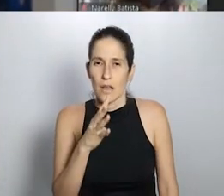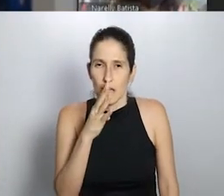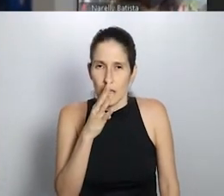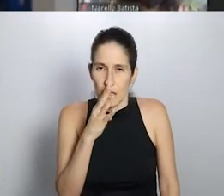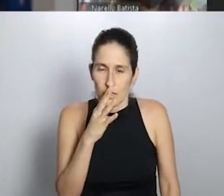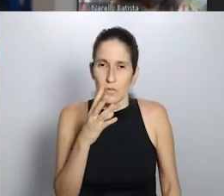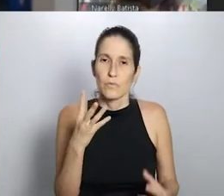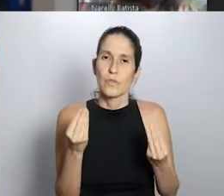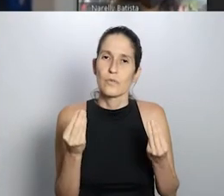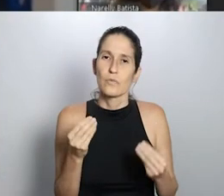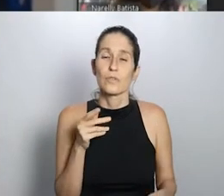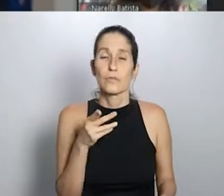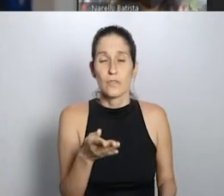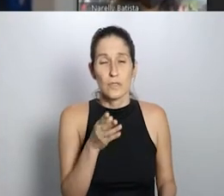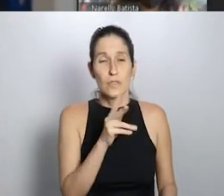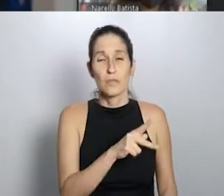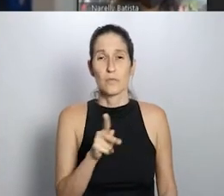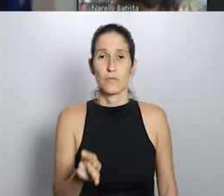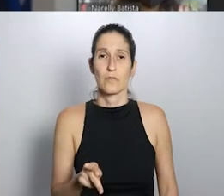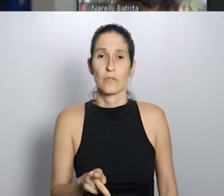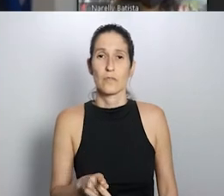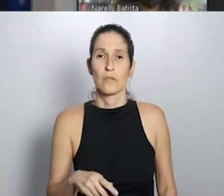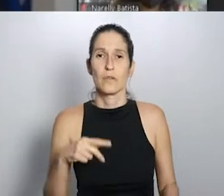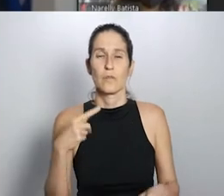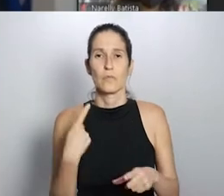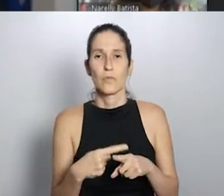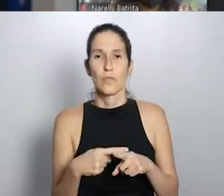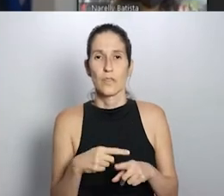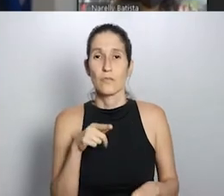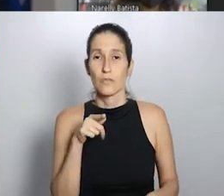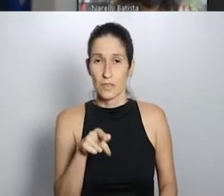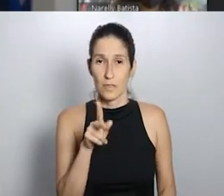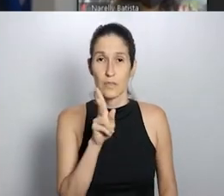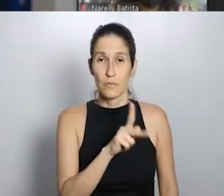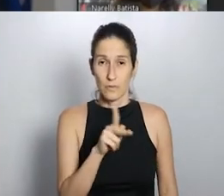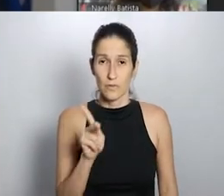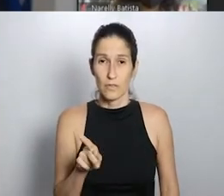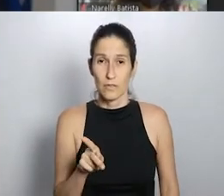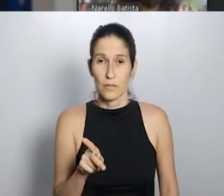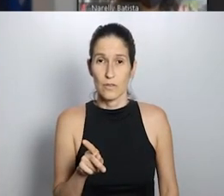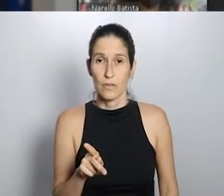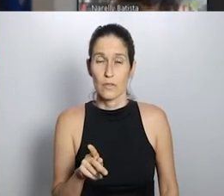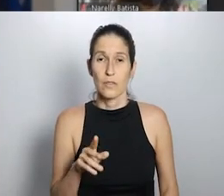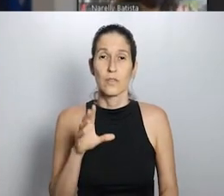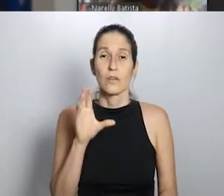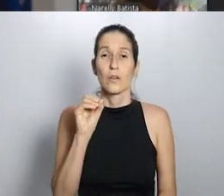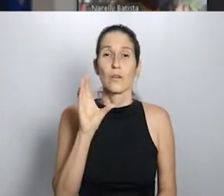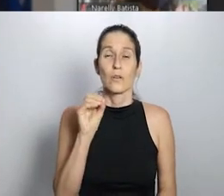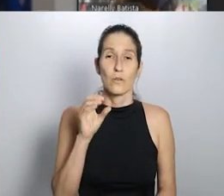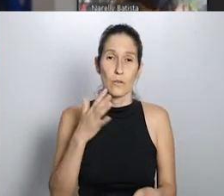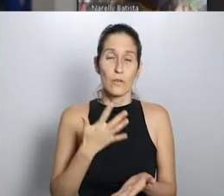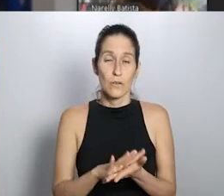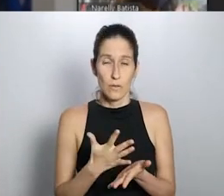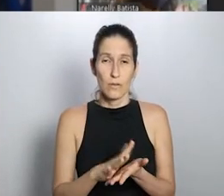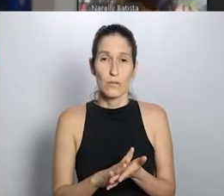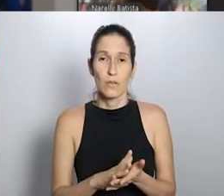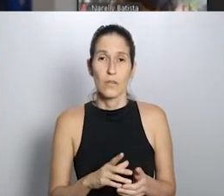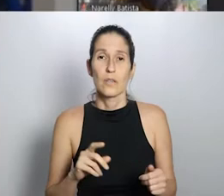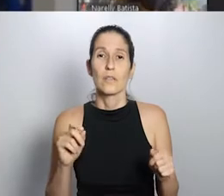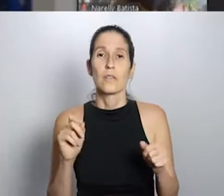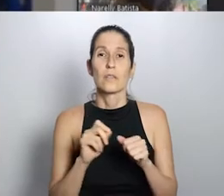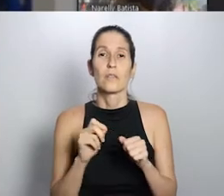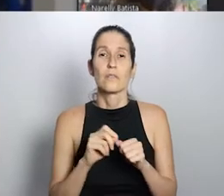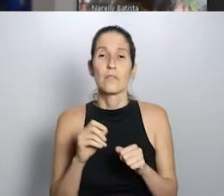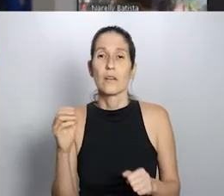eu tenho o maior carinho, mas eu tenho uma admiração sua enquanto mestre mesmo, porque você é um dos mestres